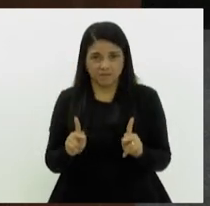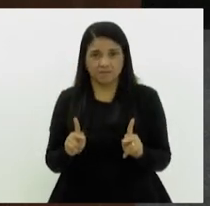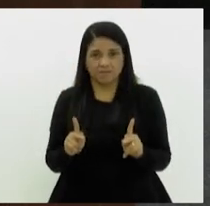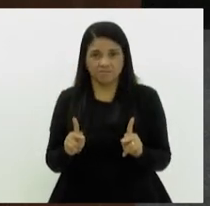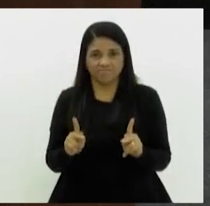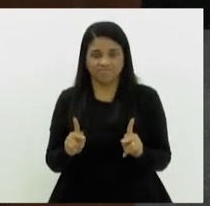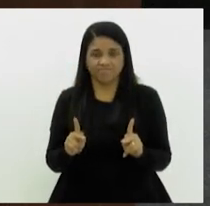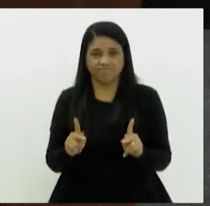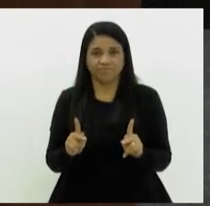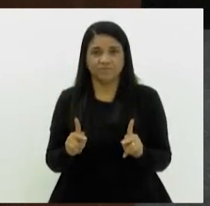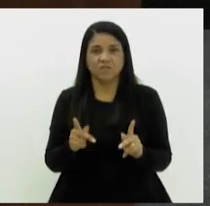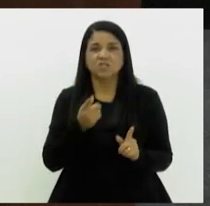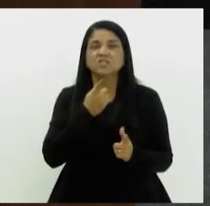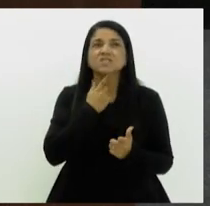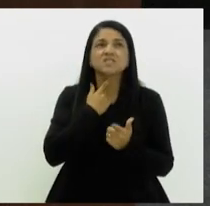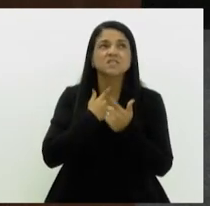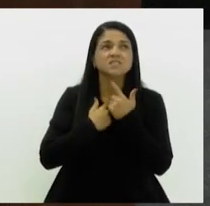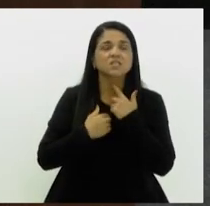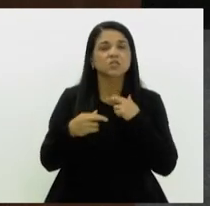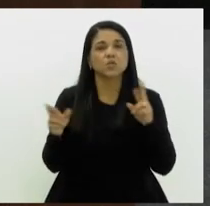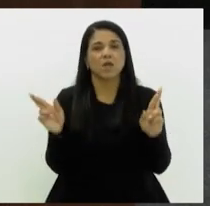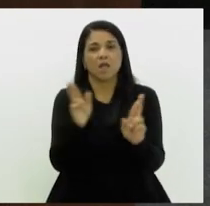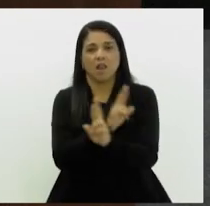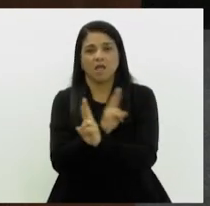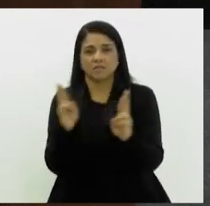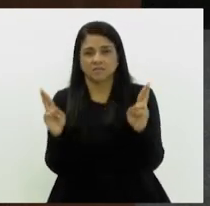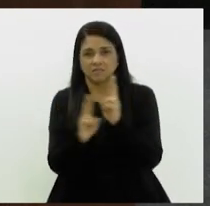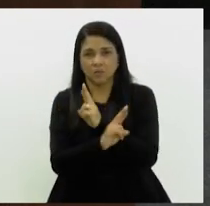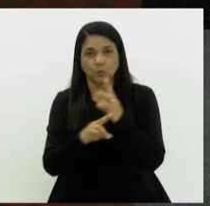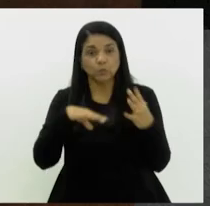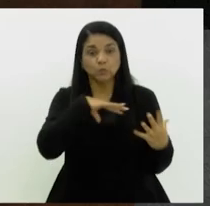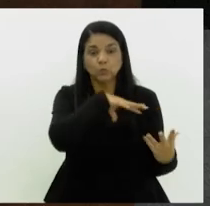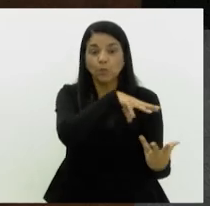nas relações entre todas as nações.